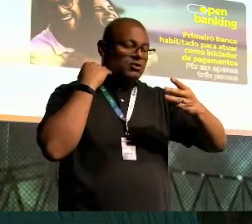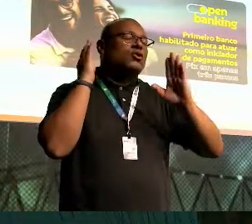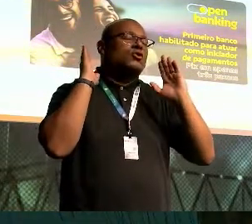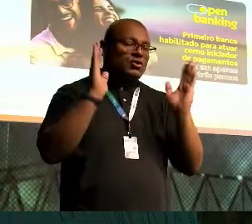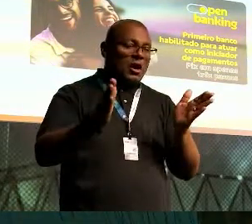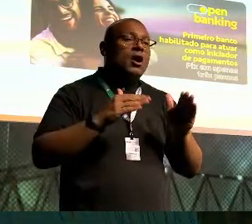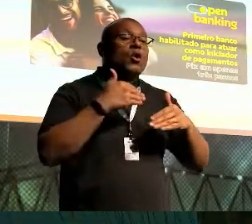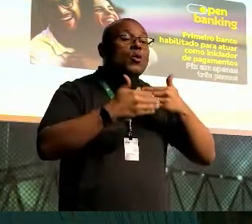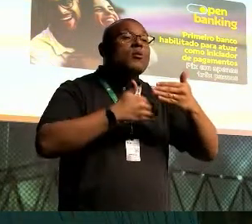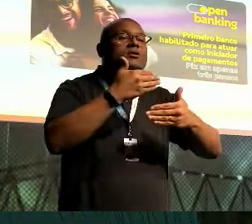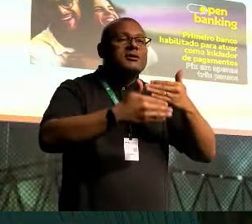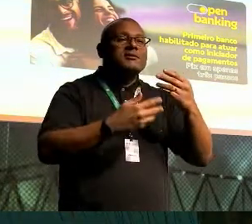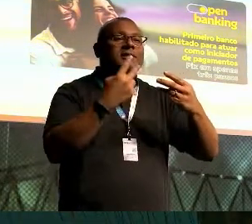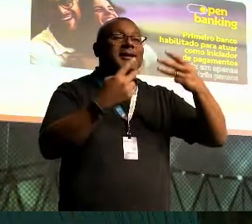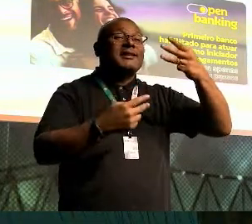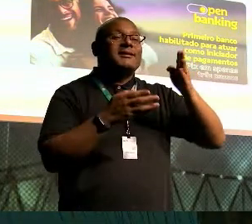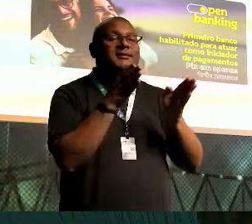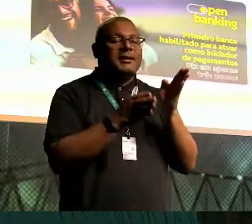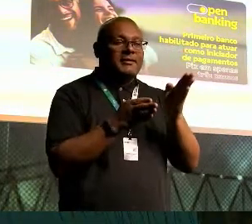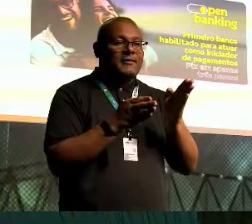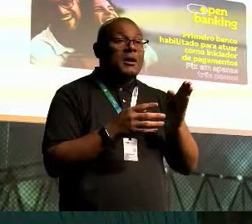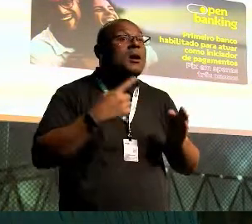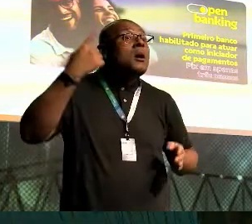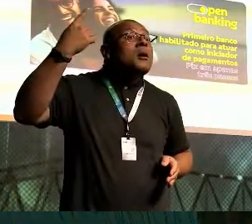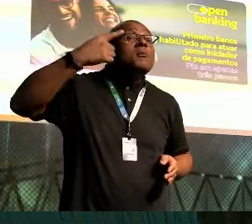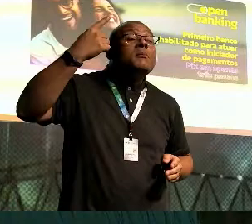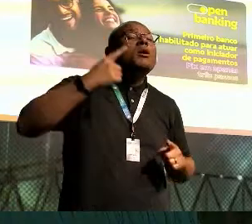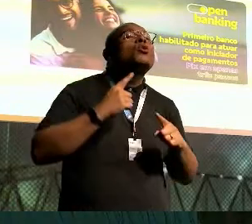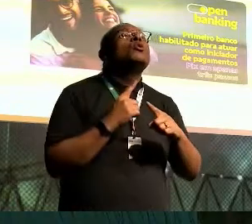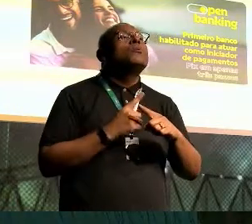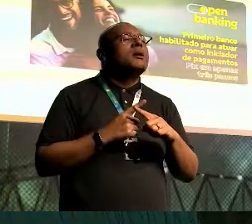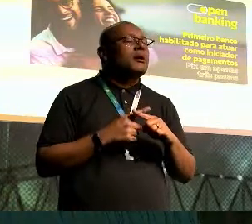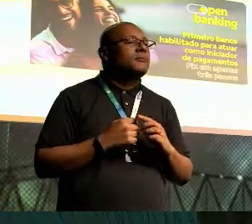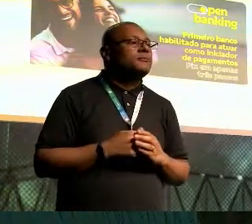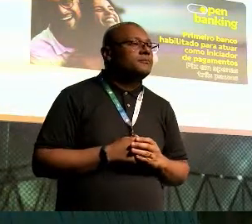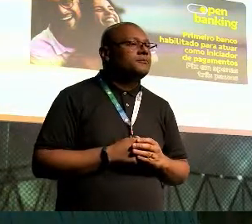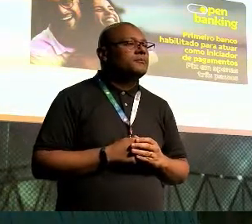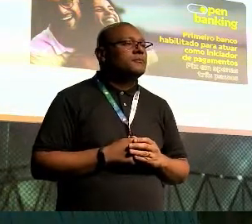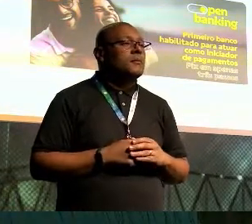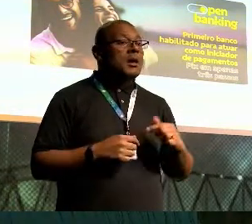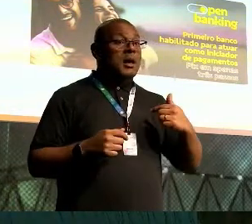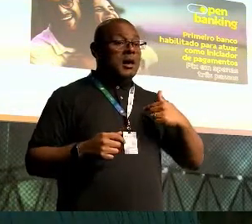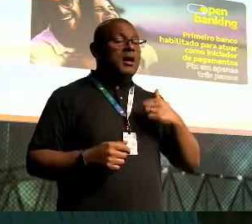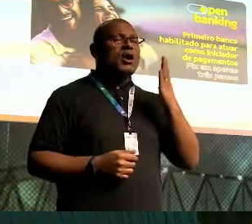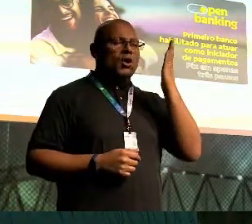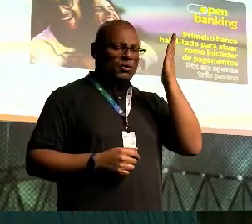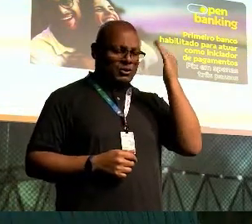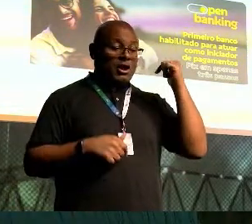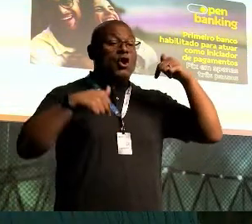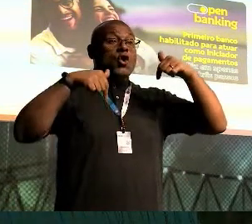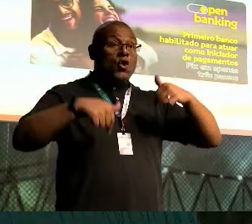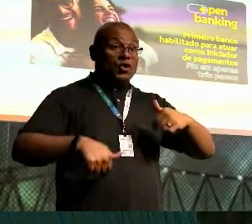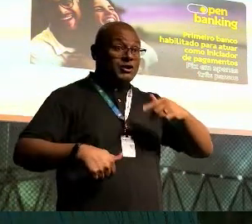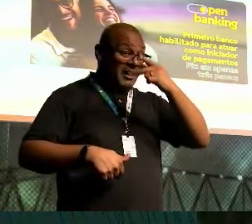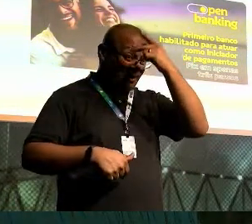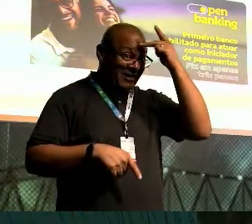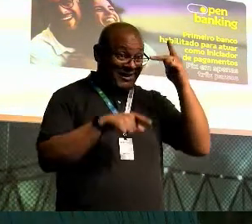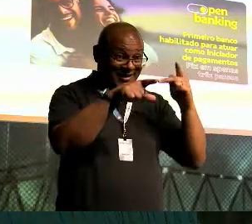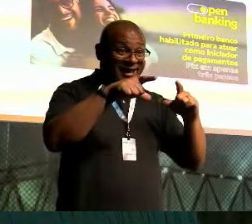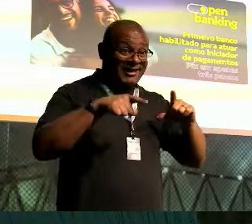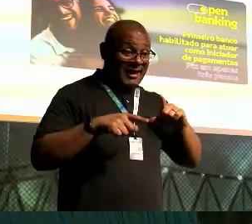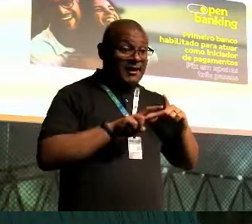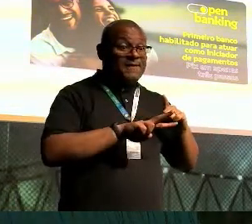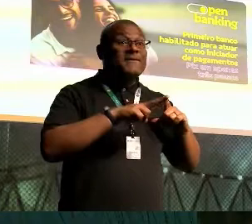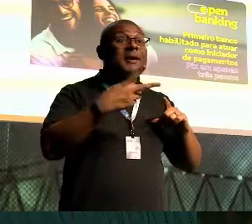rapidamente aqui. Eles foram um dos primeiros, por quê? Se eu sei que a pessoa, no dia de hoje, tem uma transação